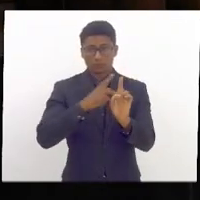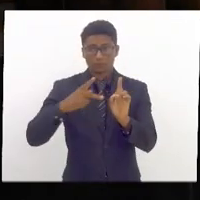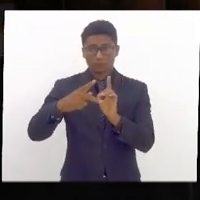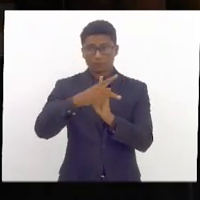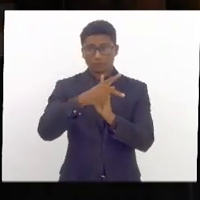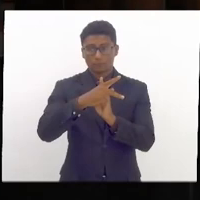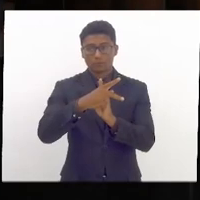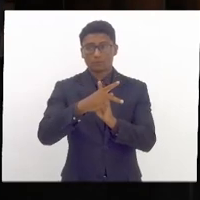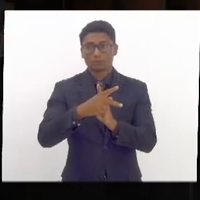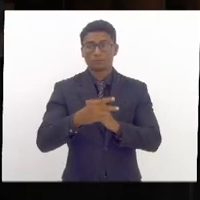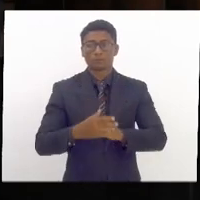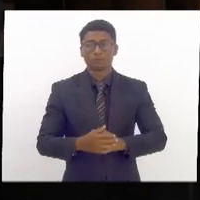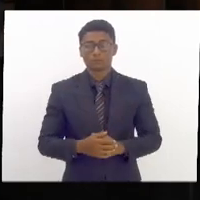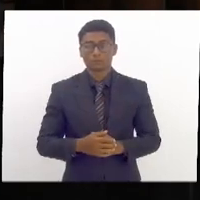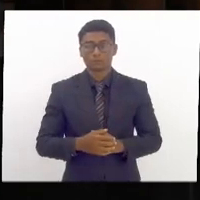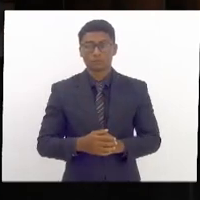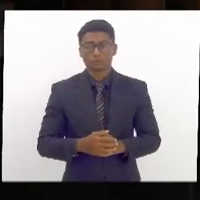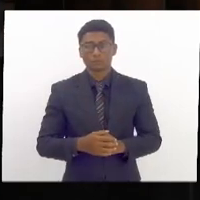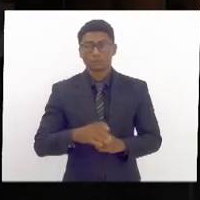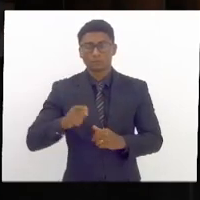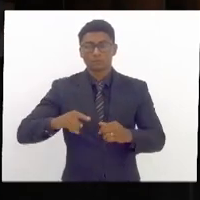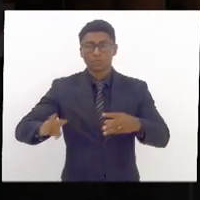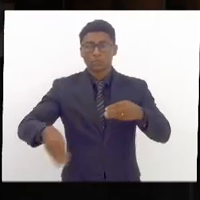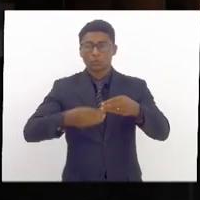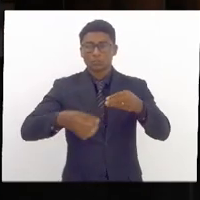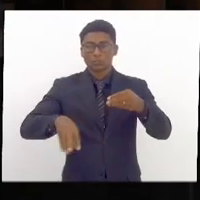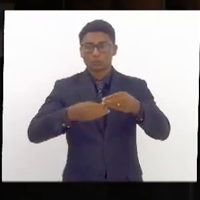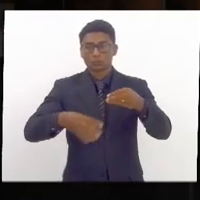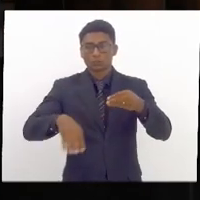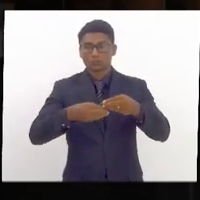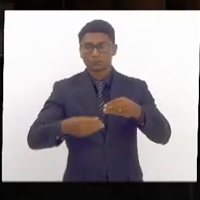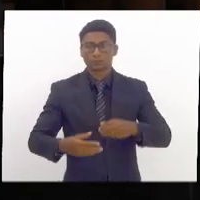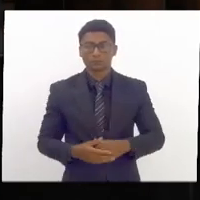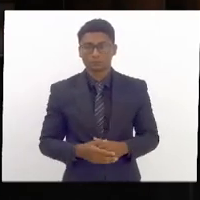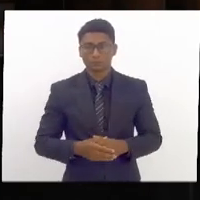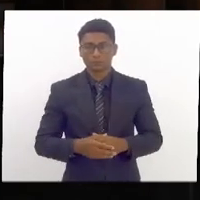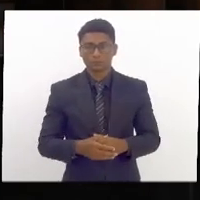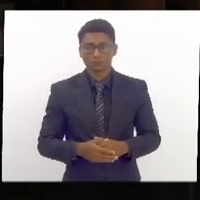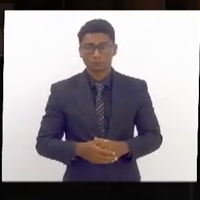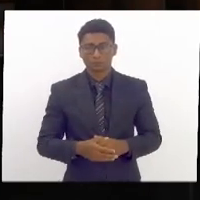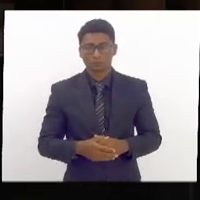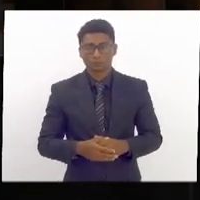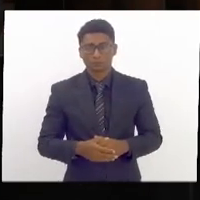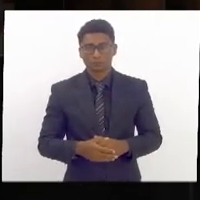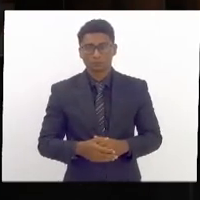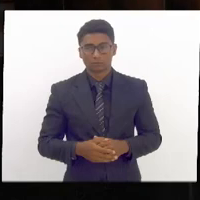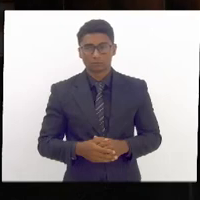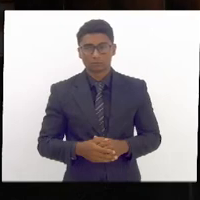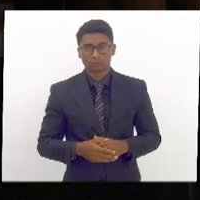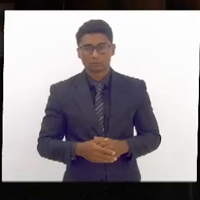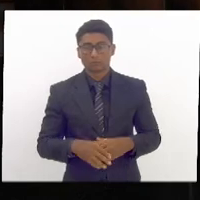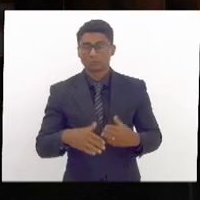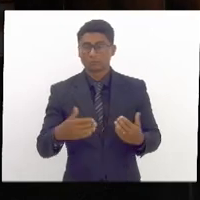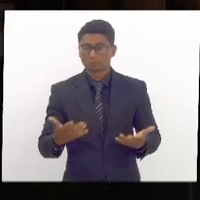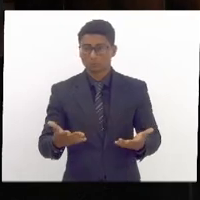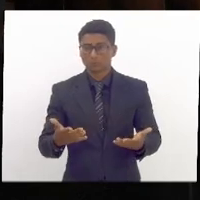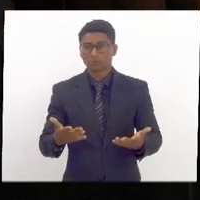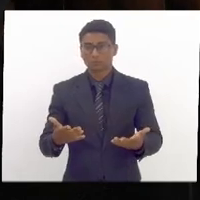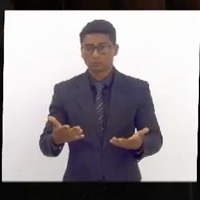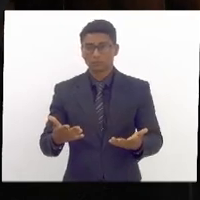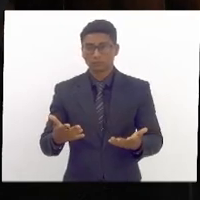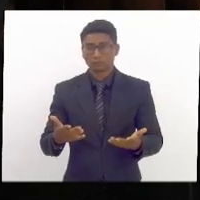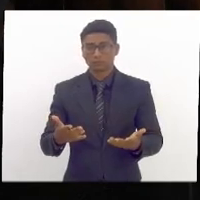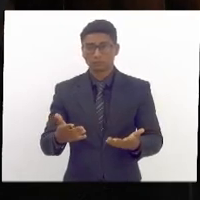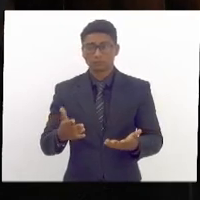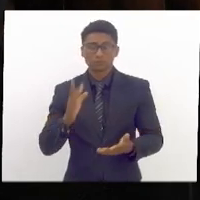caráter facultativo, contributivo e suplementar aos respectivos benefícios assegurados pelo regime de previdência ao qual o